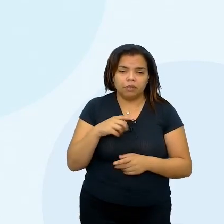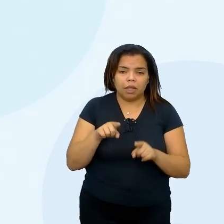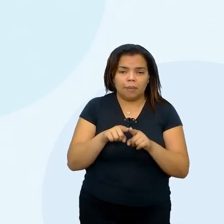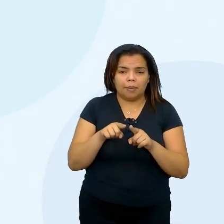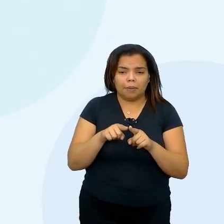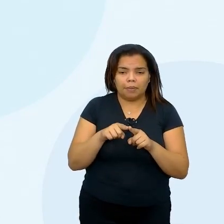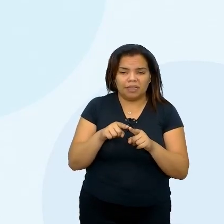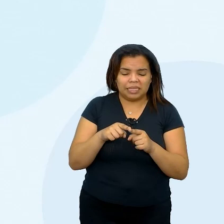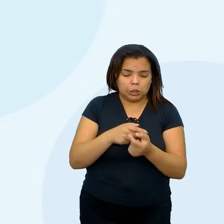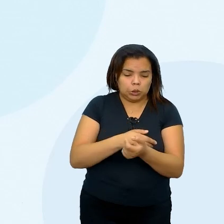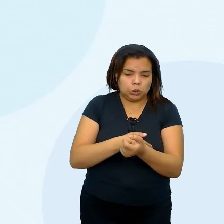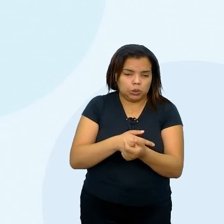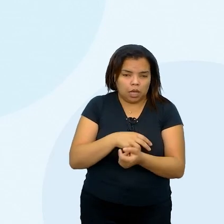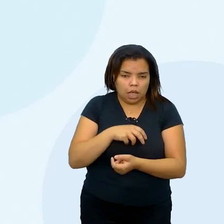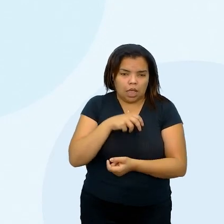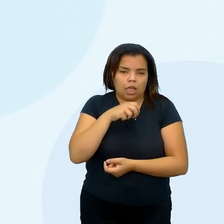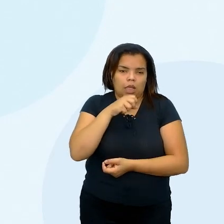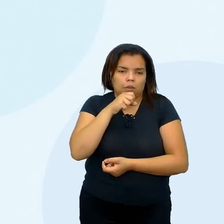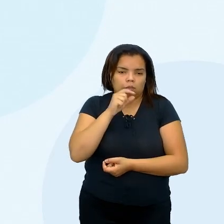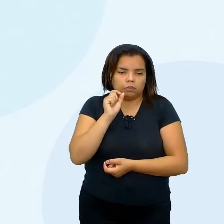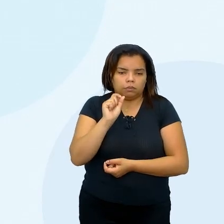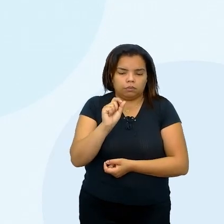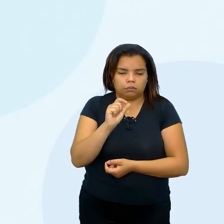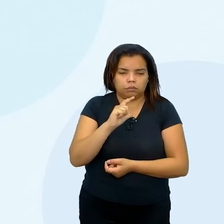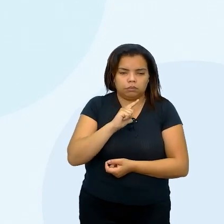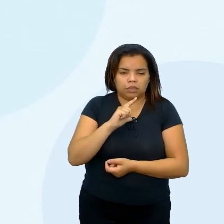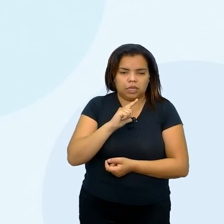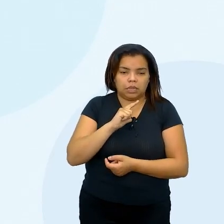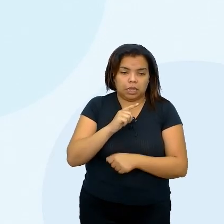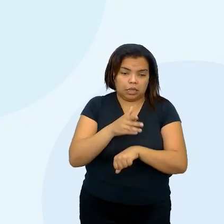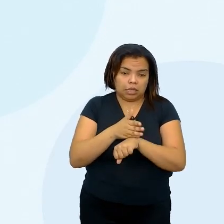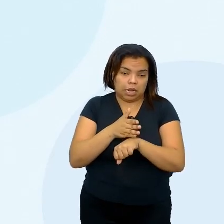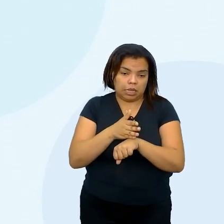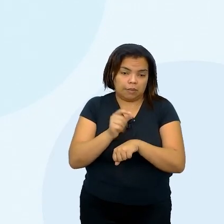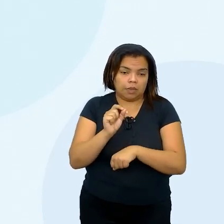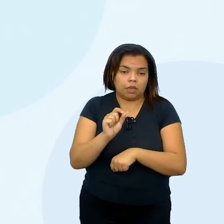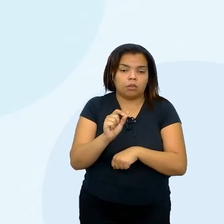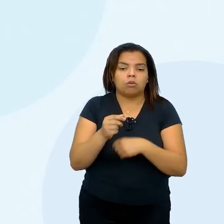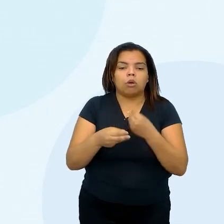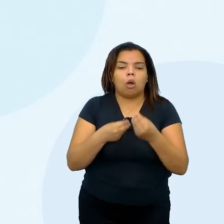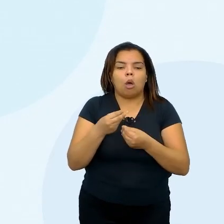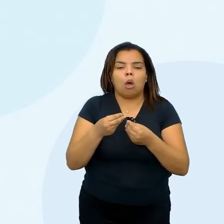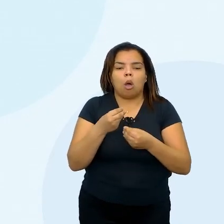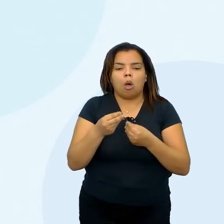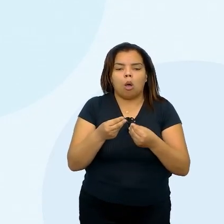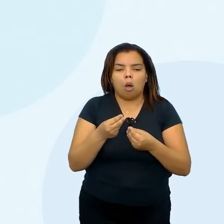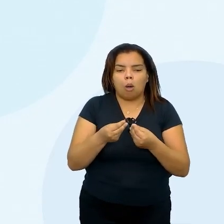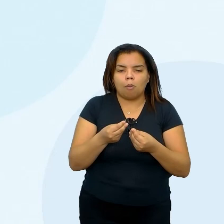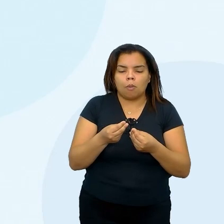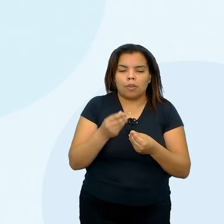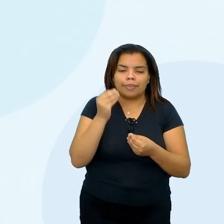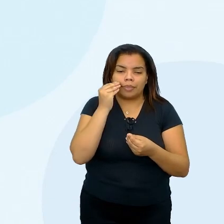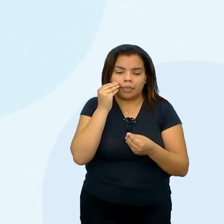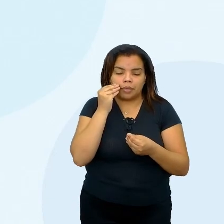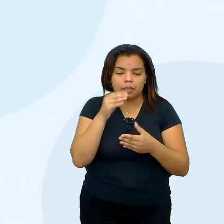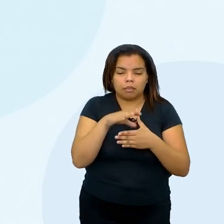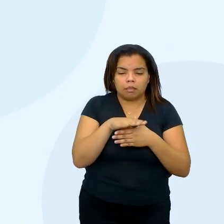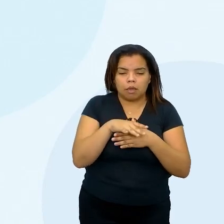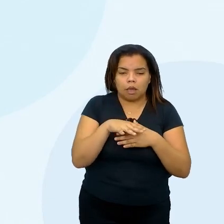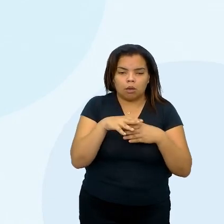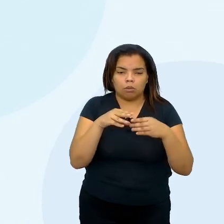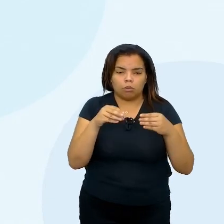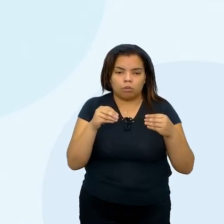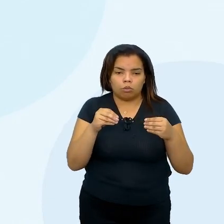de oxigênio. Tratamento pode ser aí ou um transplante de medula óssea ou uma transfusão sanguínea. E